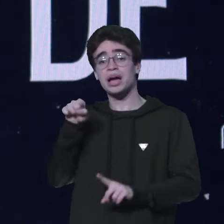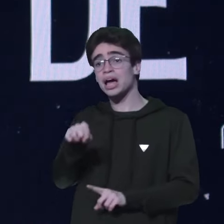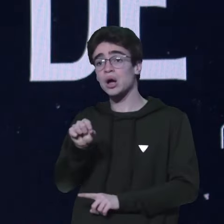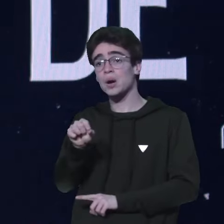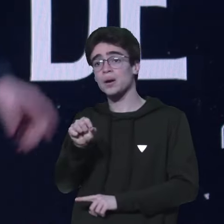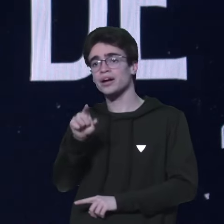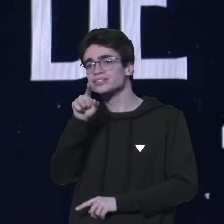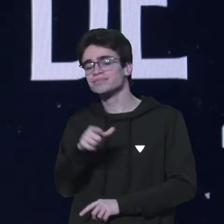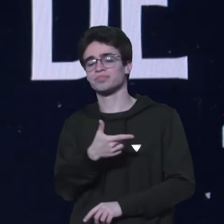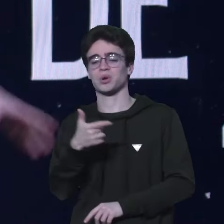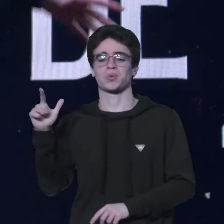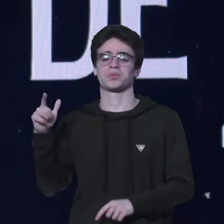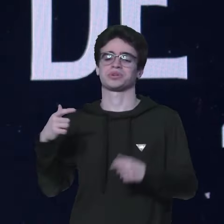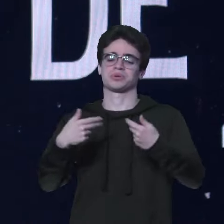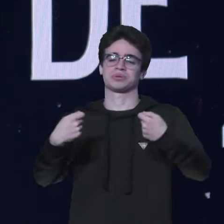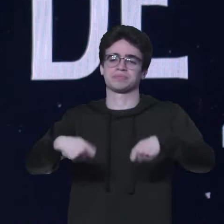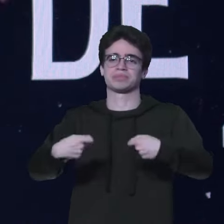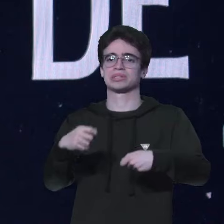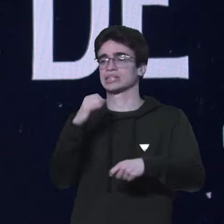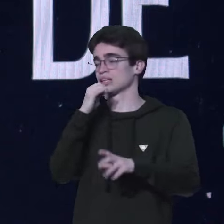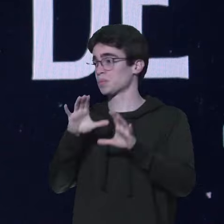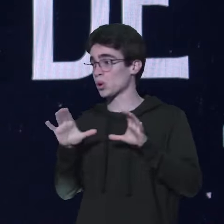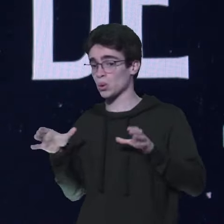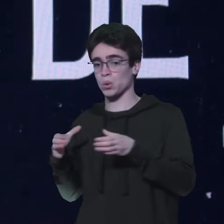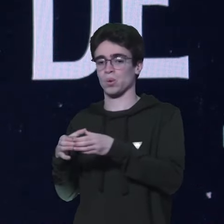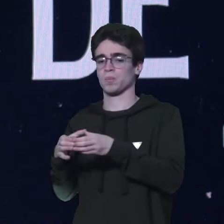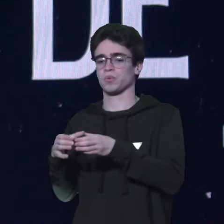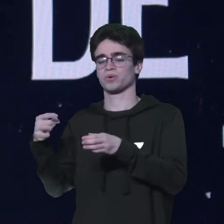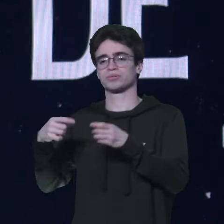outra necessidade do adolescente, é andar em grupo.